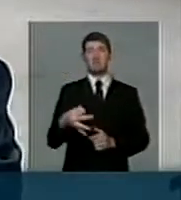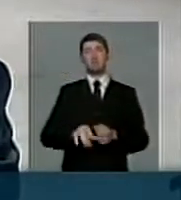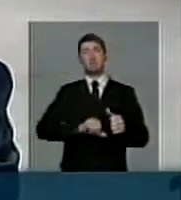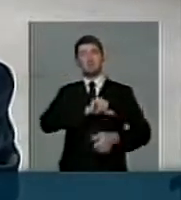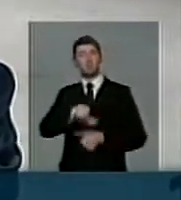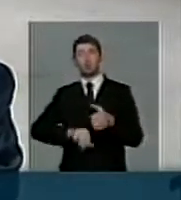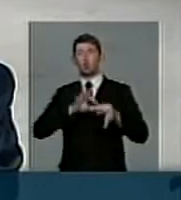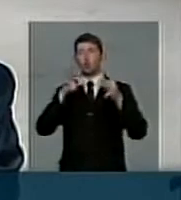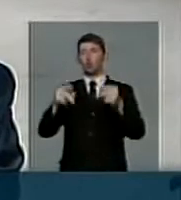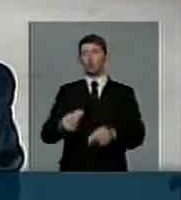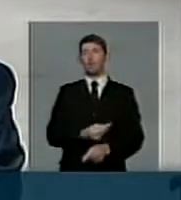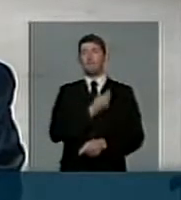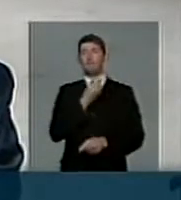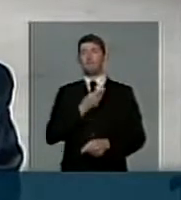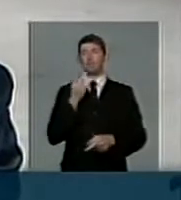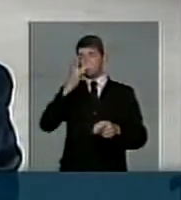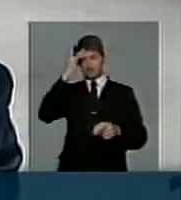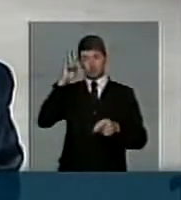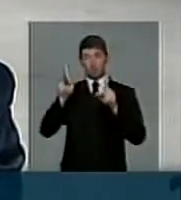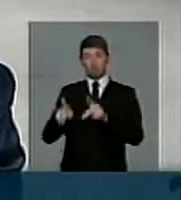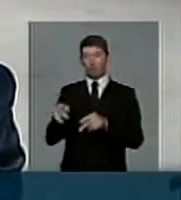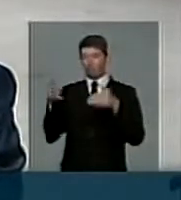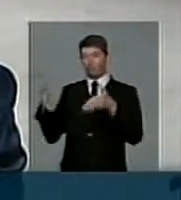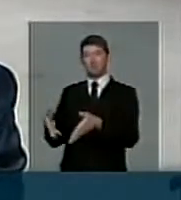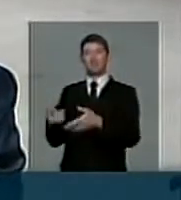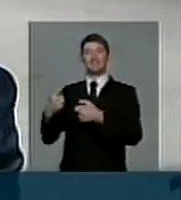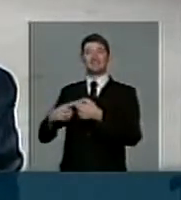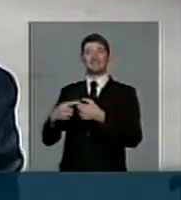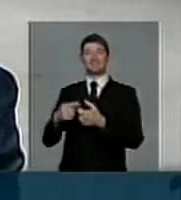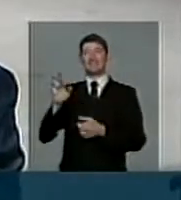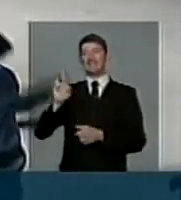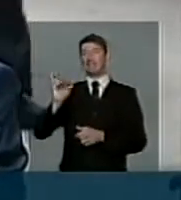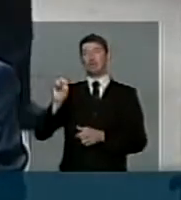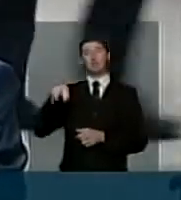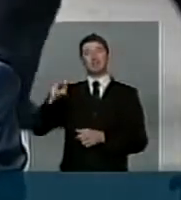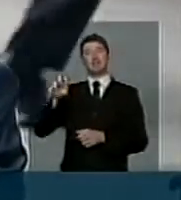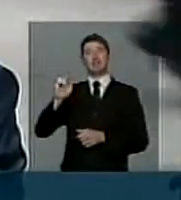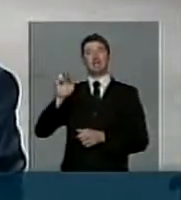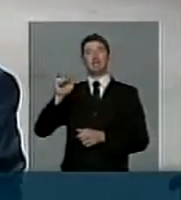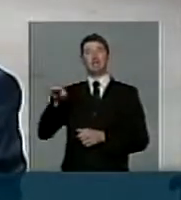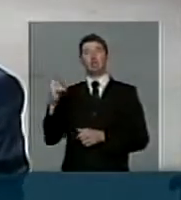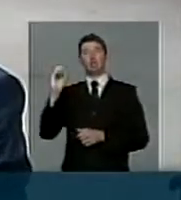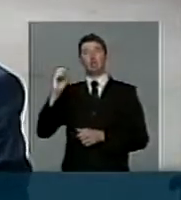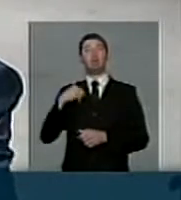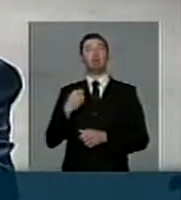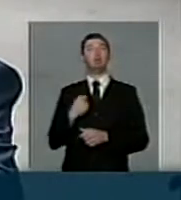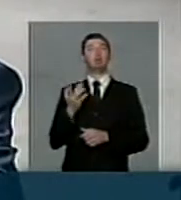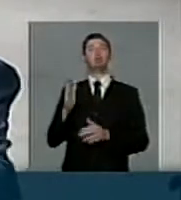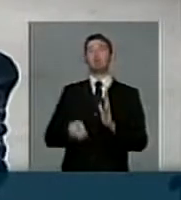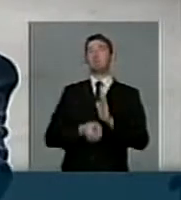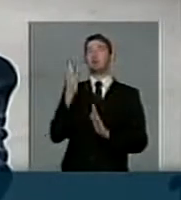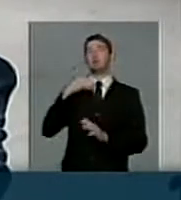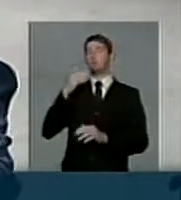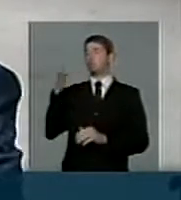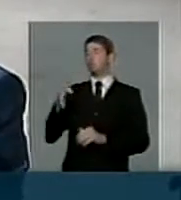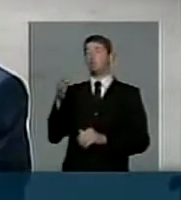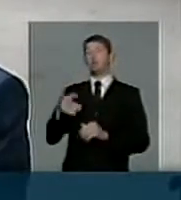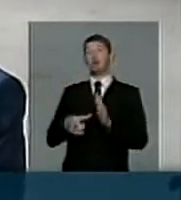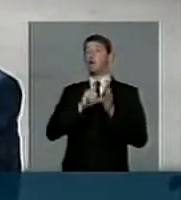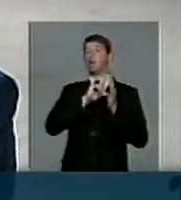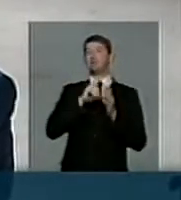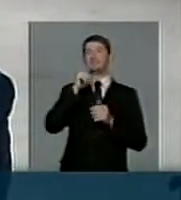municipalismo brasileiro e que pôde transformar a sua cidade. Vossa Excelência é um exemplo de administrador